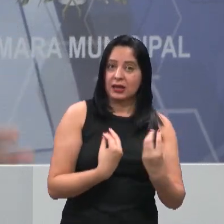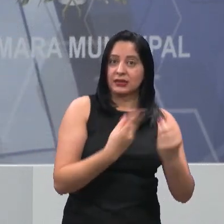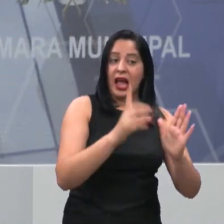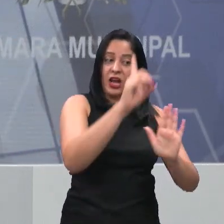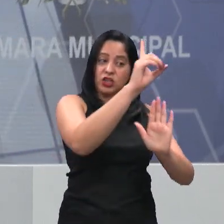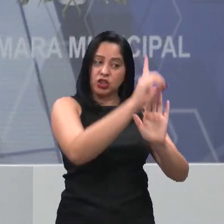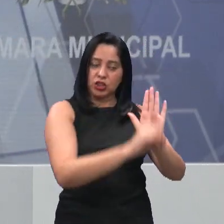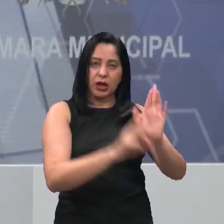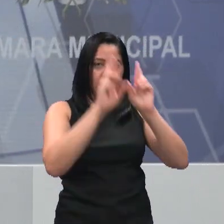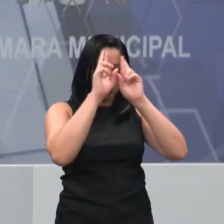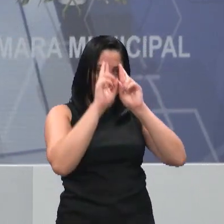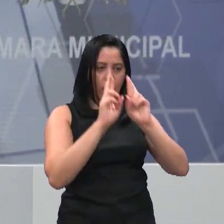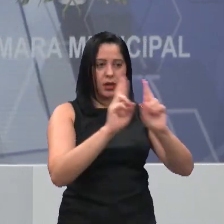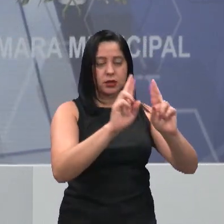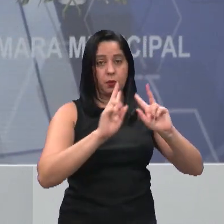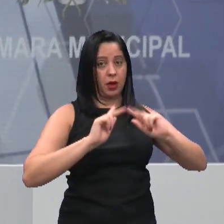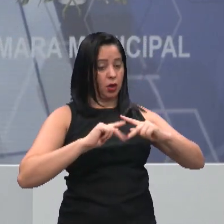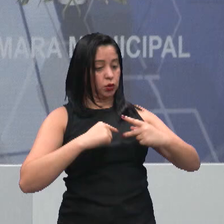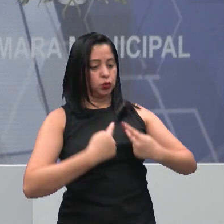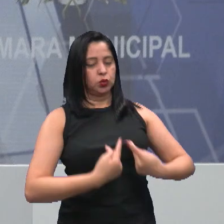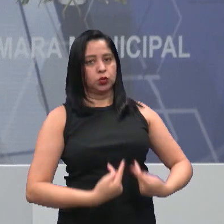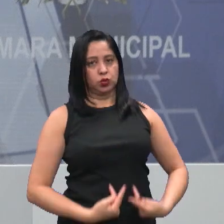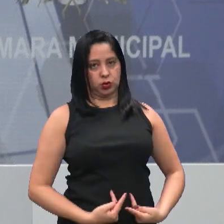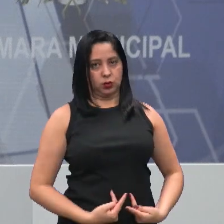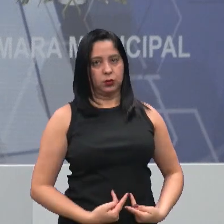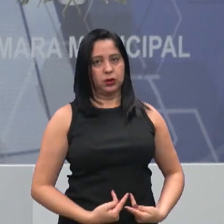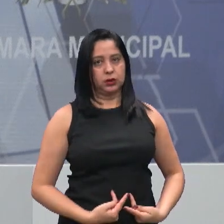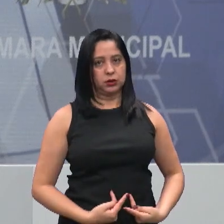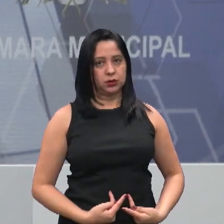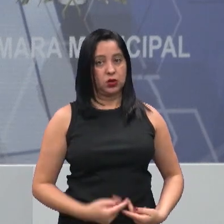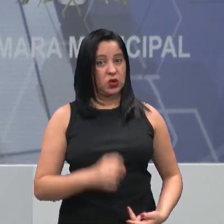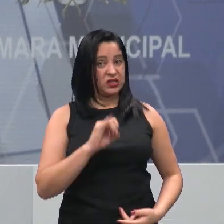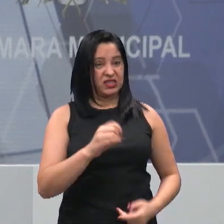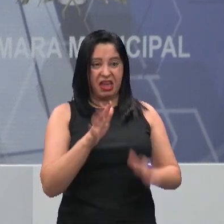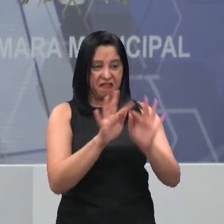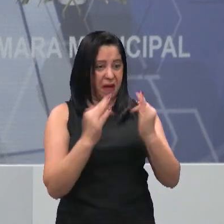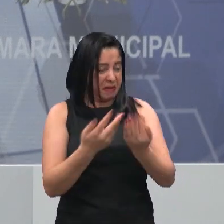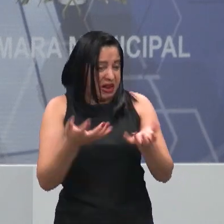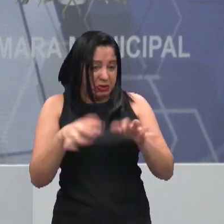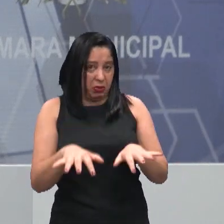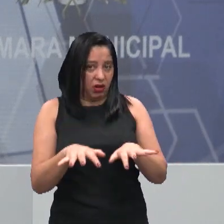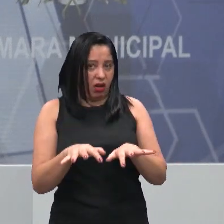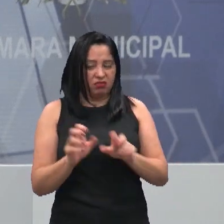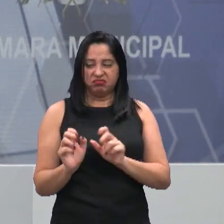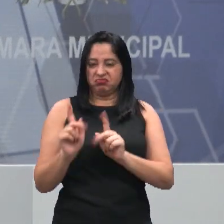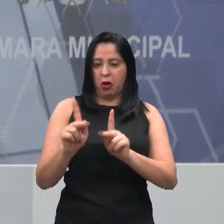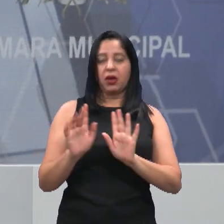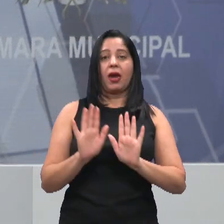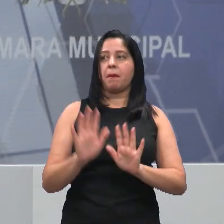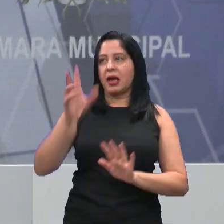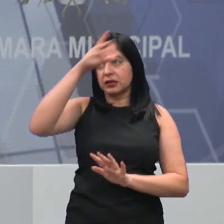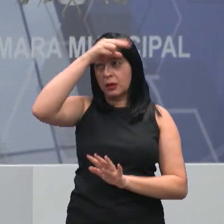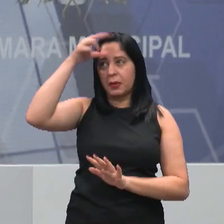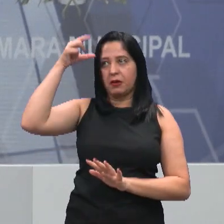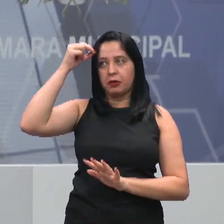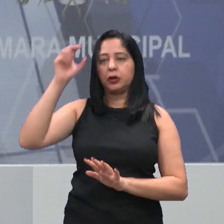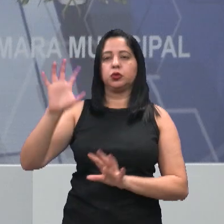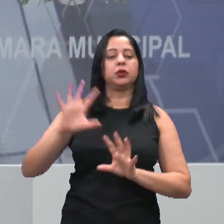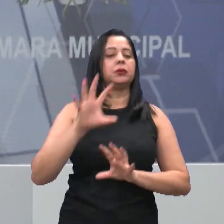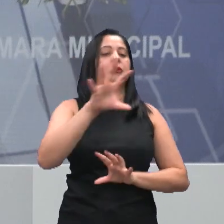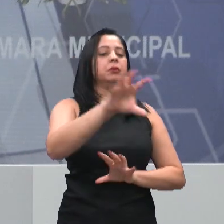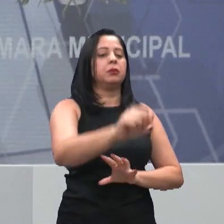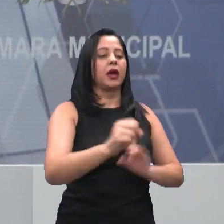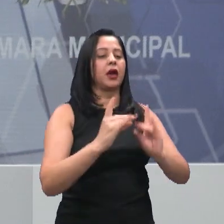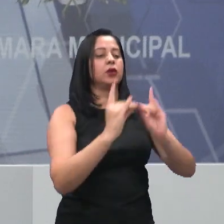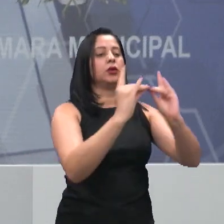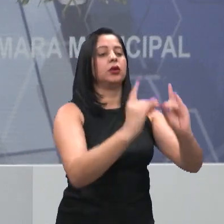ser humano da nossa cidade que ele seja sepultado. Se a família não quer fazer, a prefeitura pode fazer. E a prefeitura vai fazer